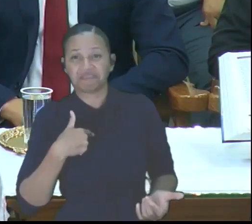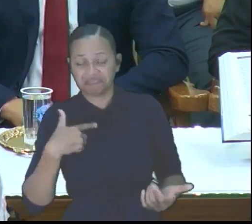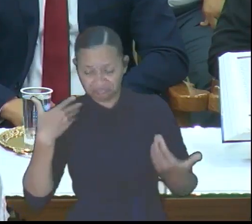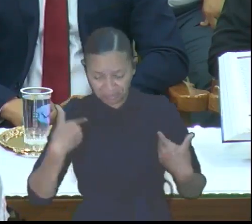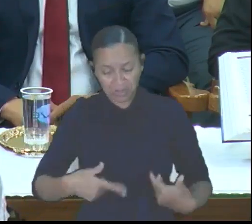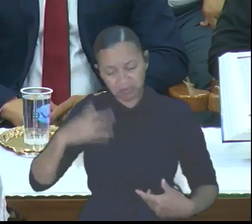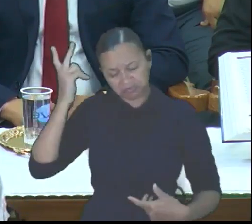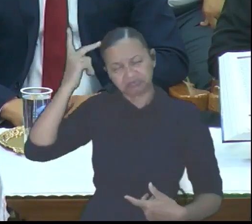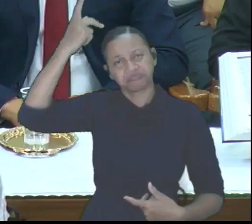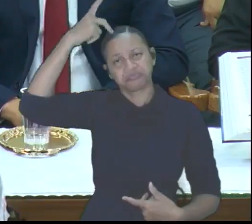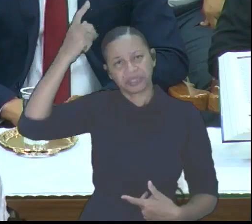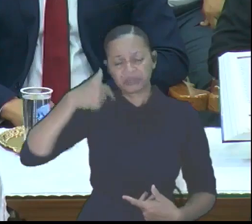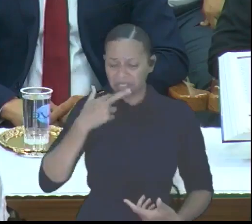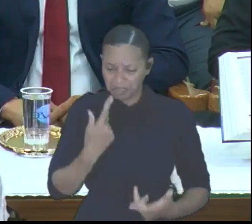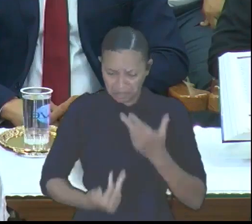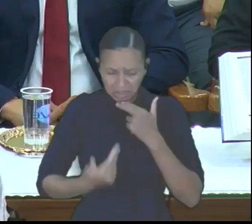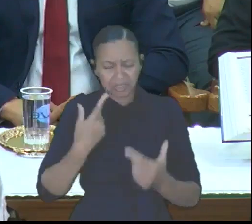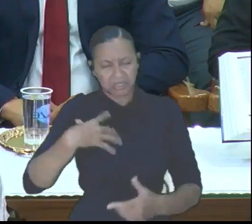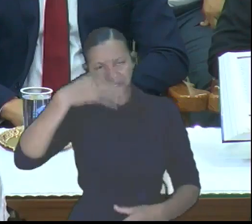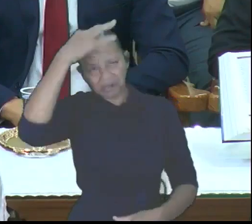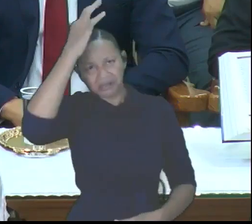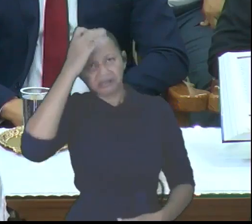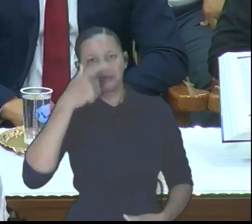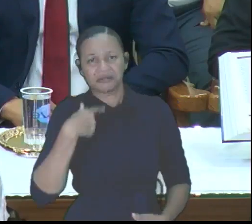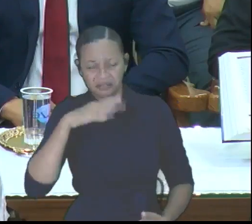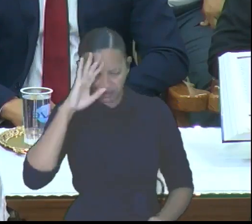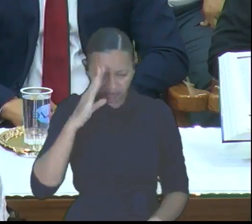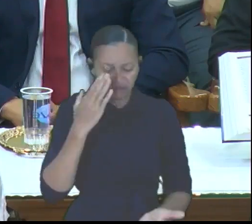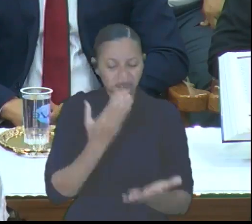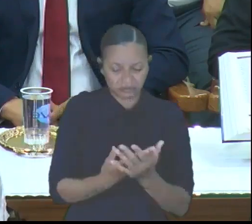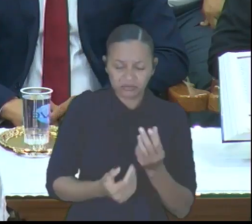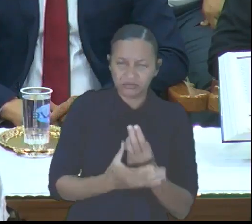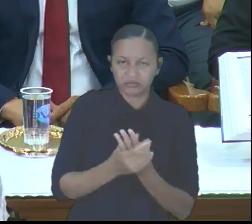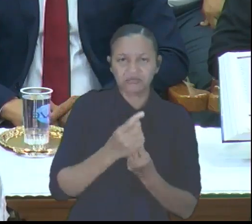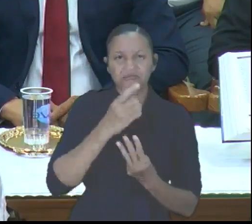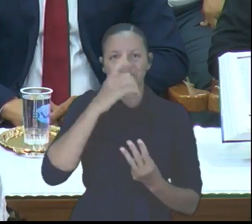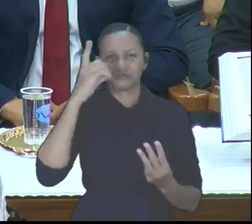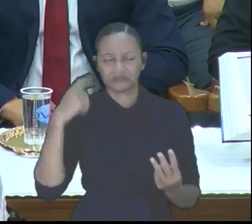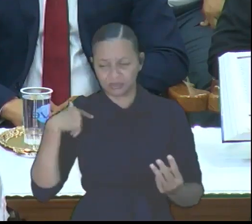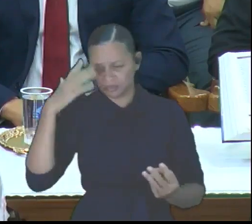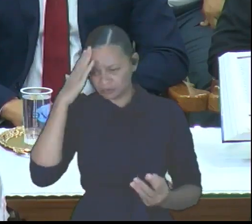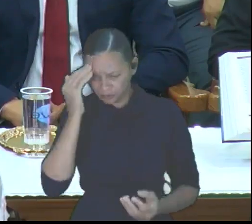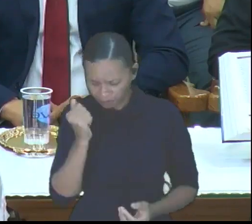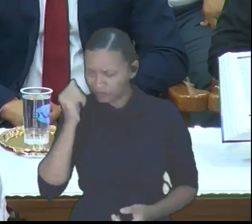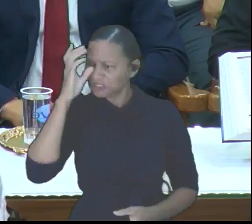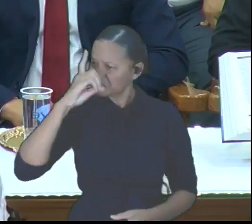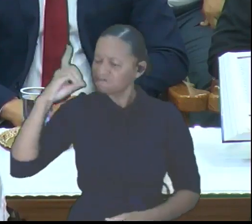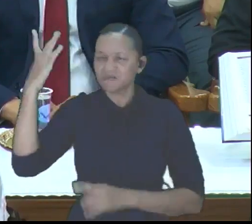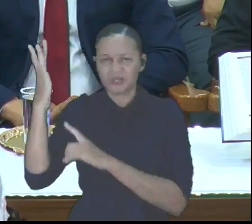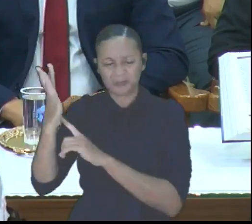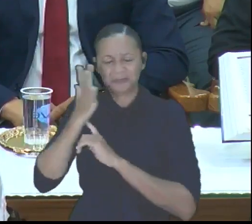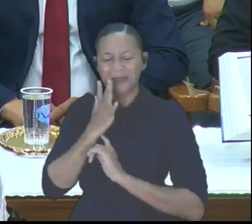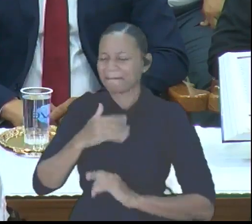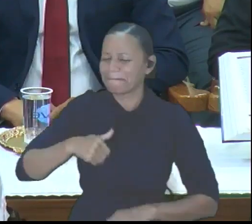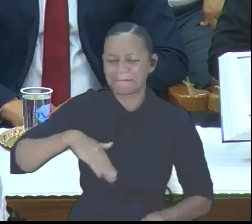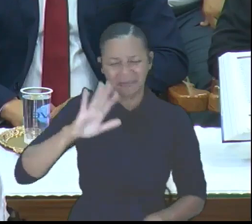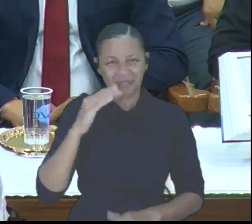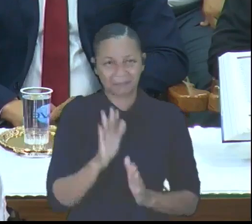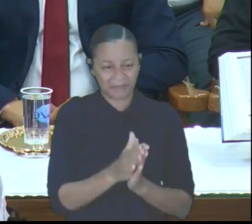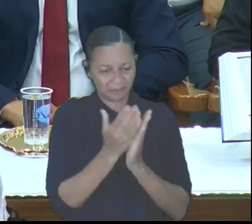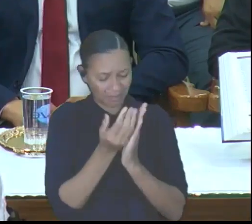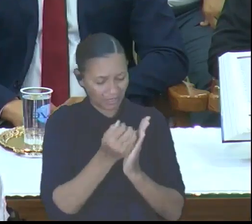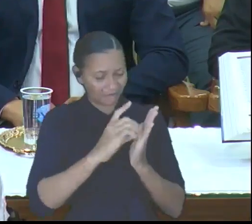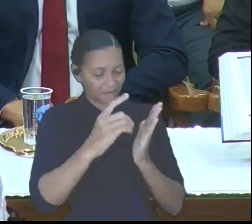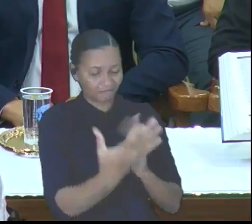sou pentecostal, eu falo língua estranha, eu creio na atualidade dos dons, eu sei que Deus revela, mas a maior revelação está